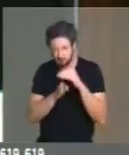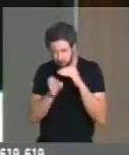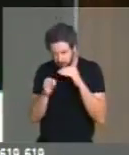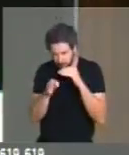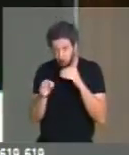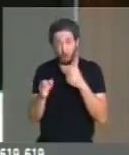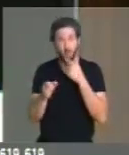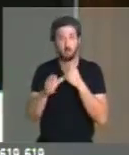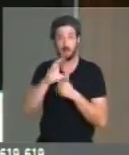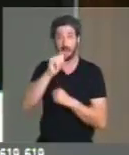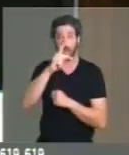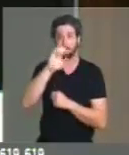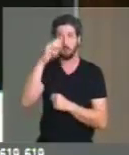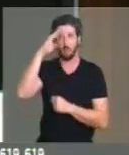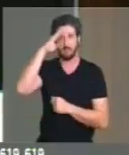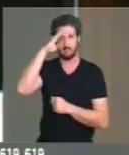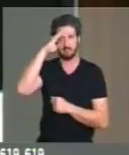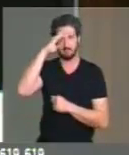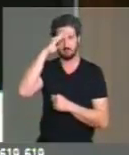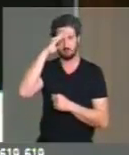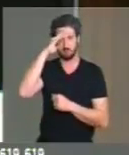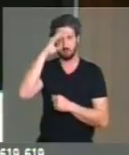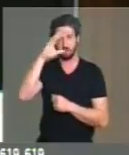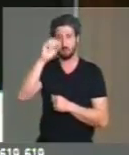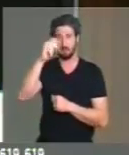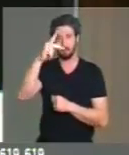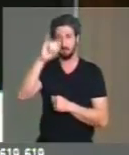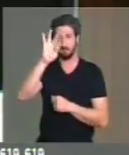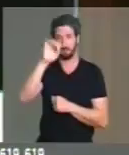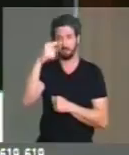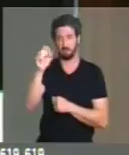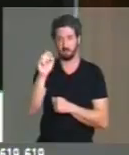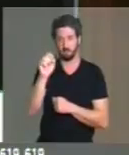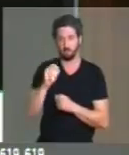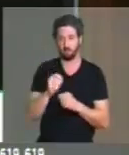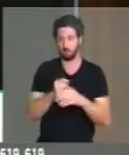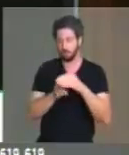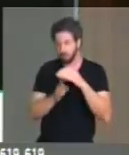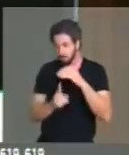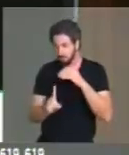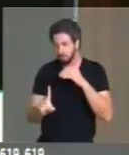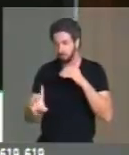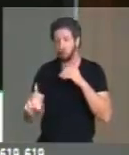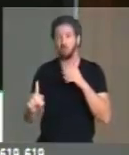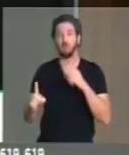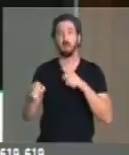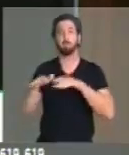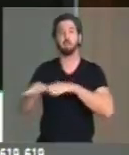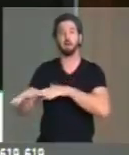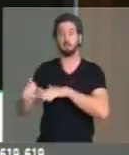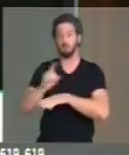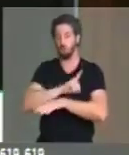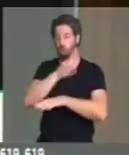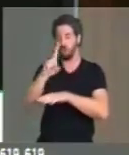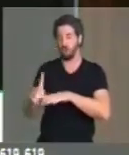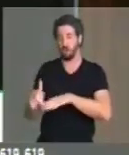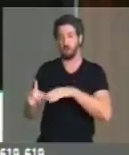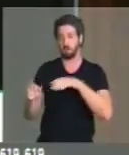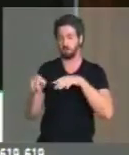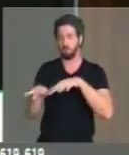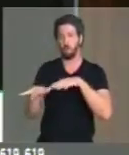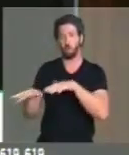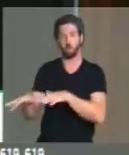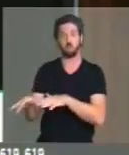Infiltraram um capitão do exército numa manifestação contra o governo Temer, num pequeno